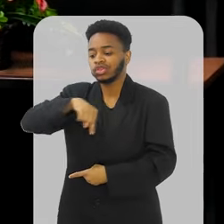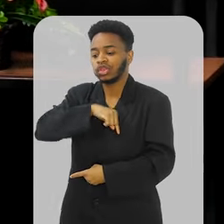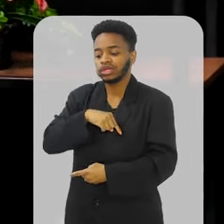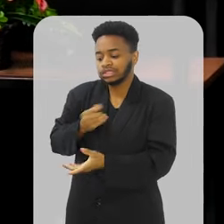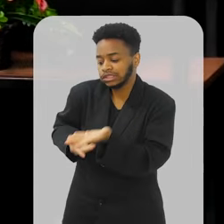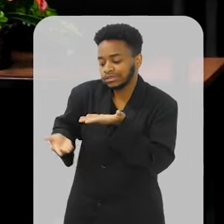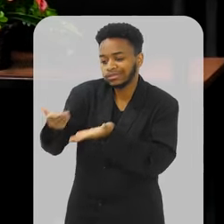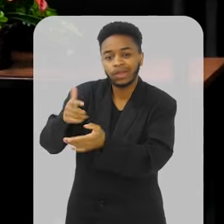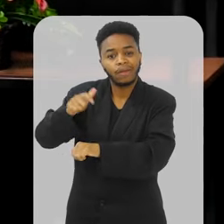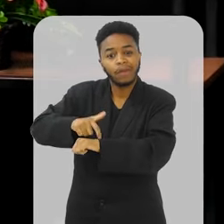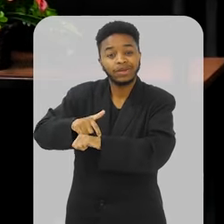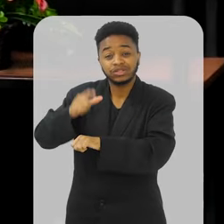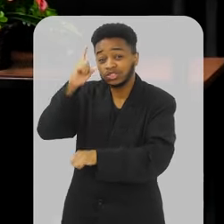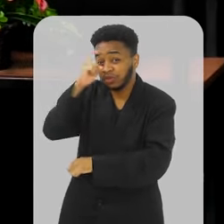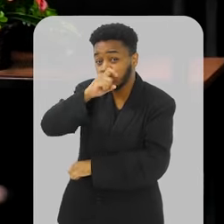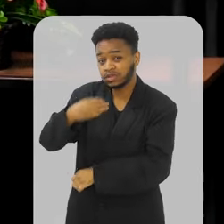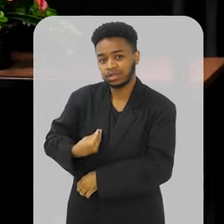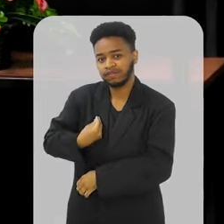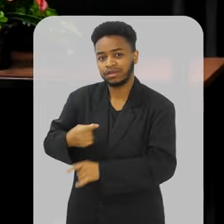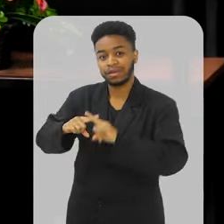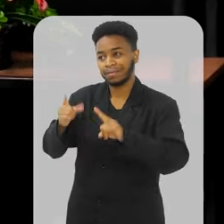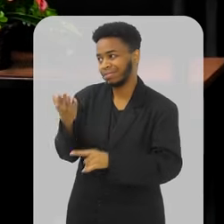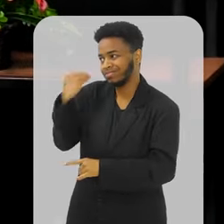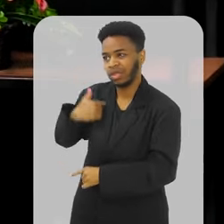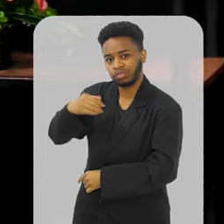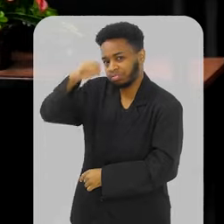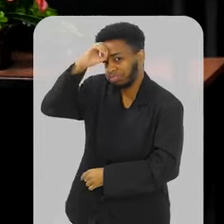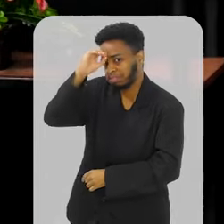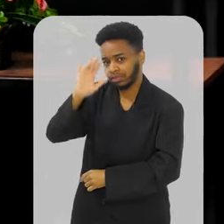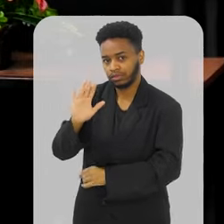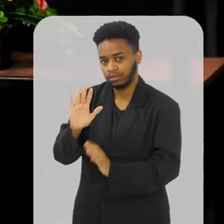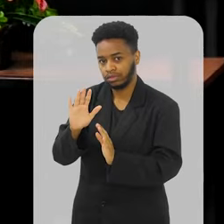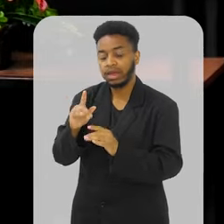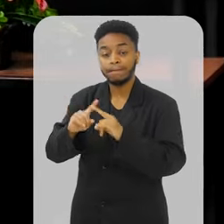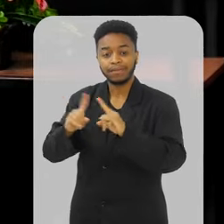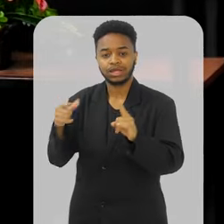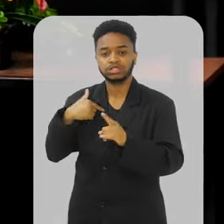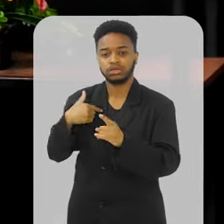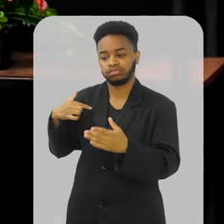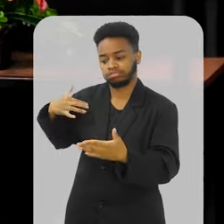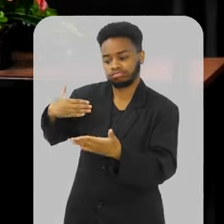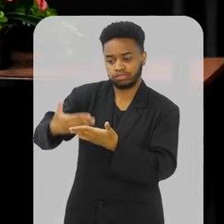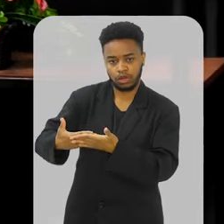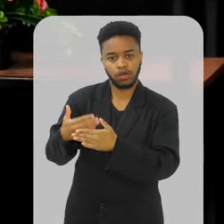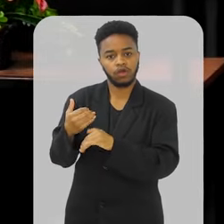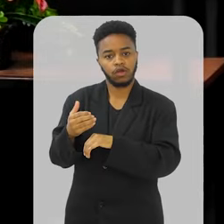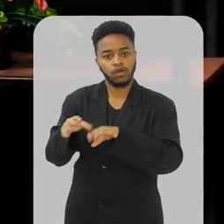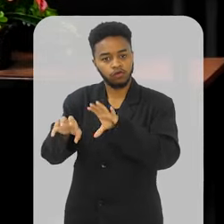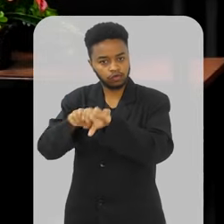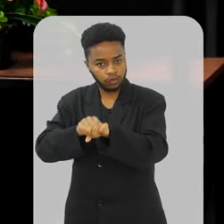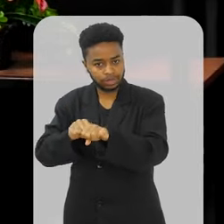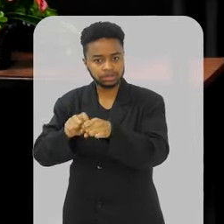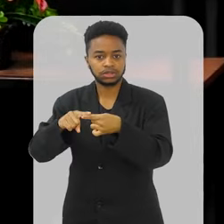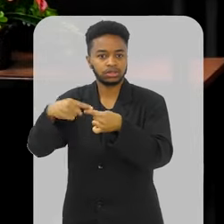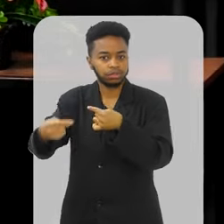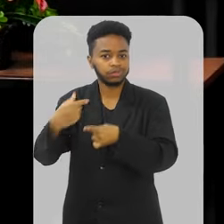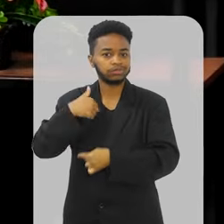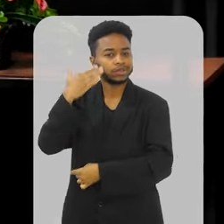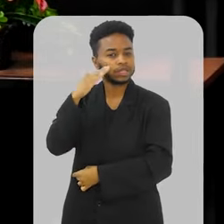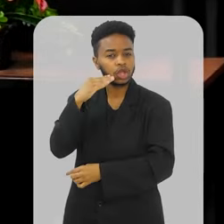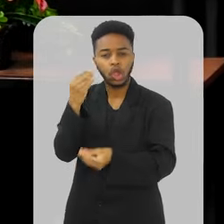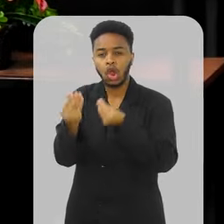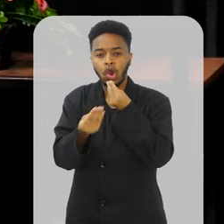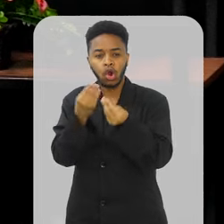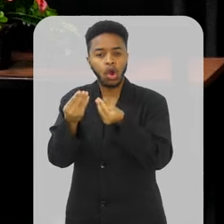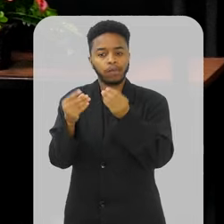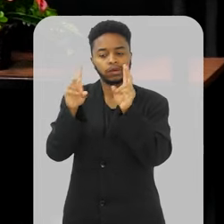da vida então não tem como só que eu ainda não entendia então passei toda essa formação e depois só que eu fui entender